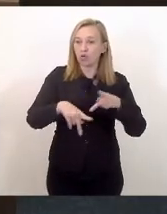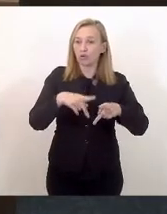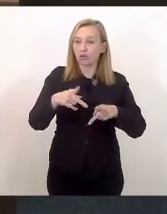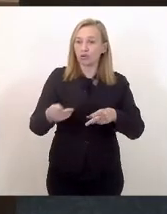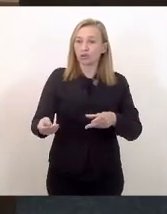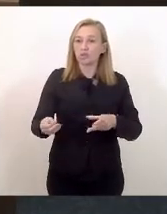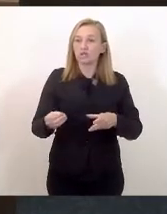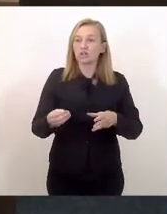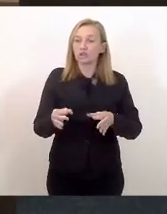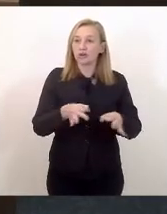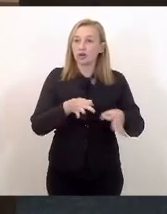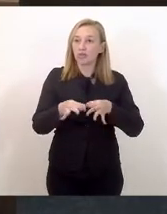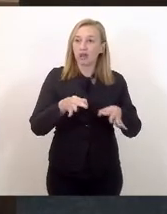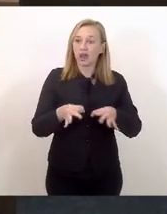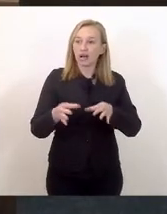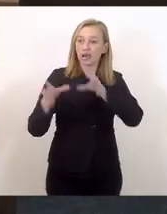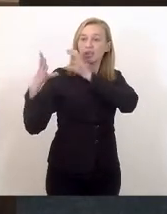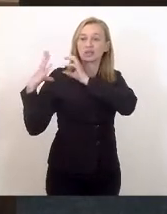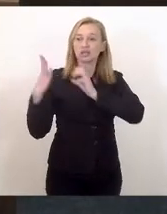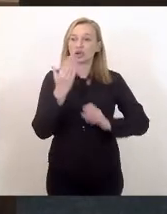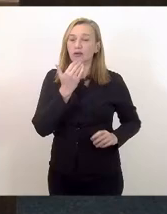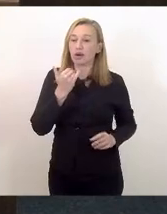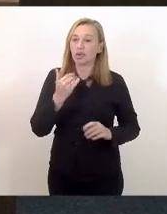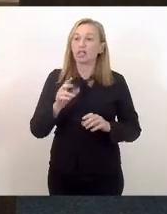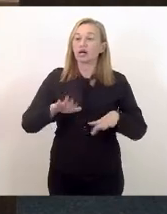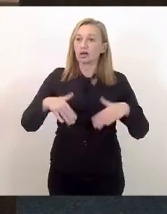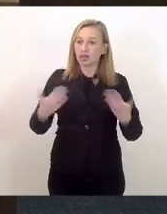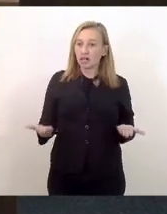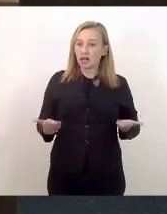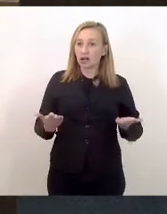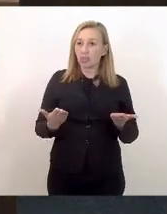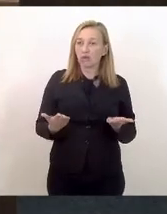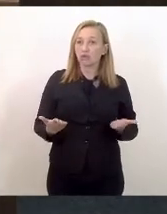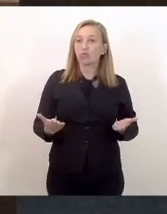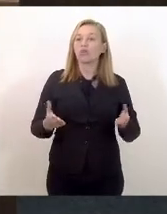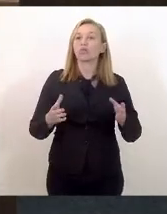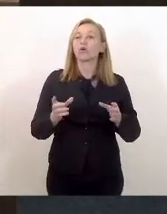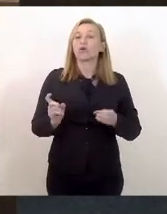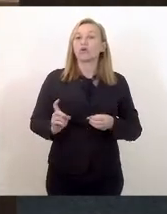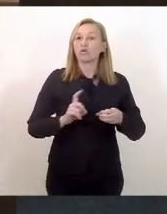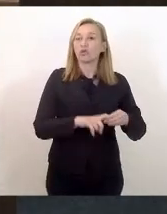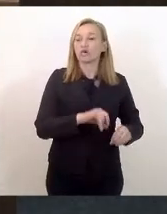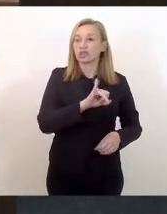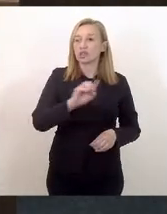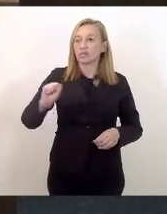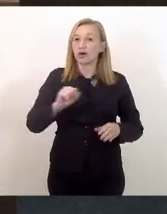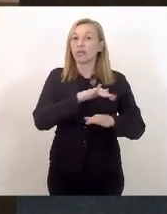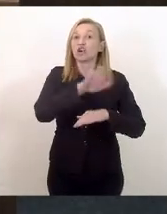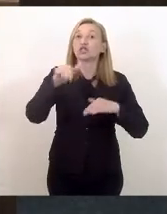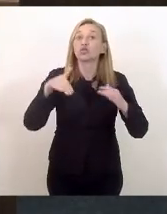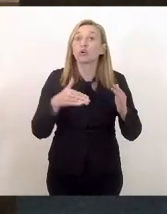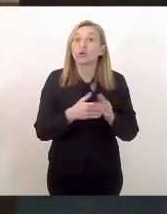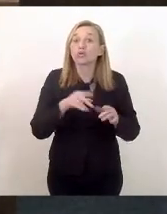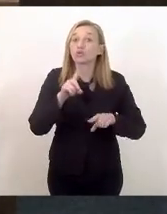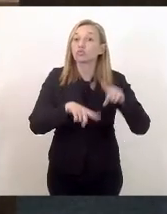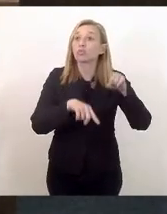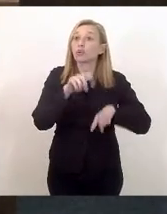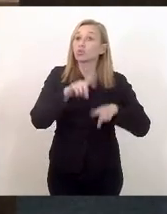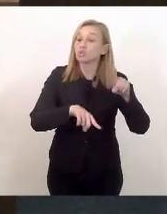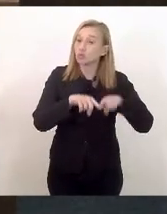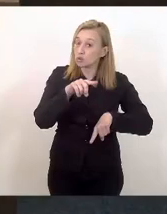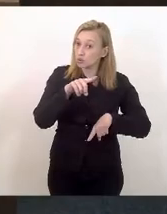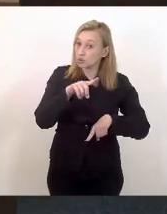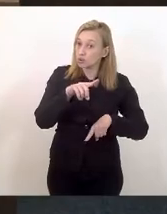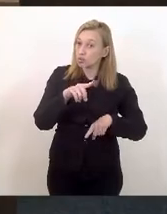cesta básica. Então, o convênio ICMS 22.24.17 é para todos os produtos da cesta